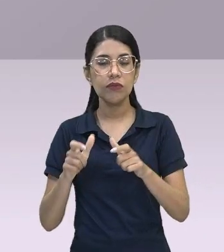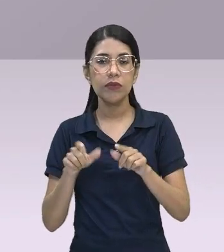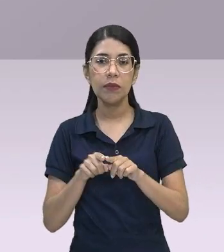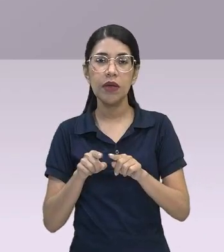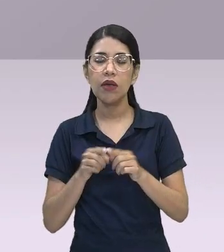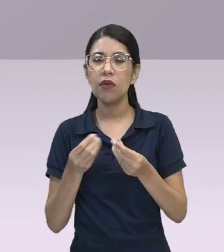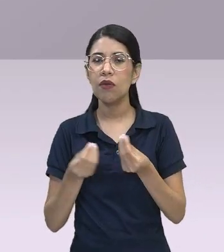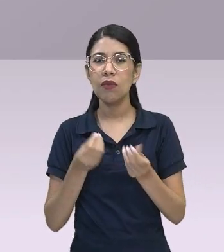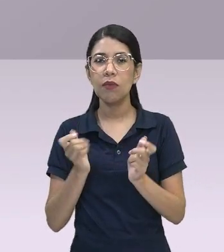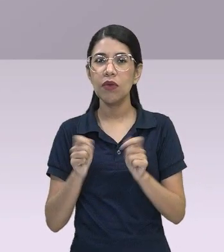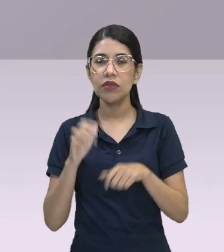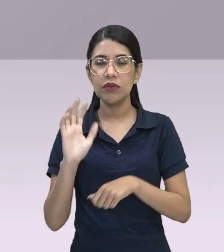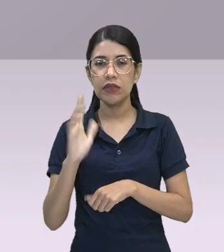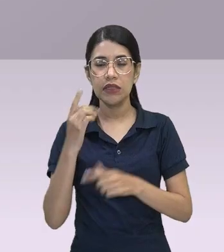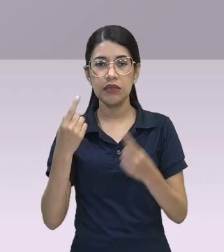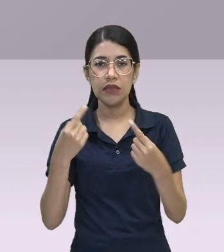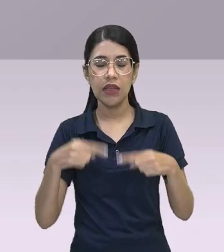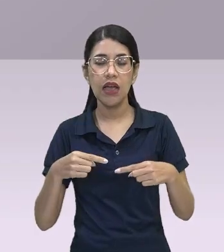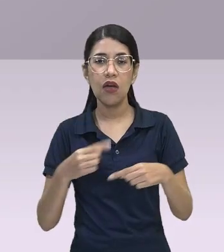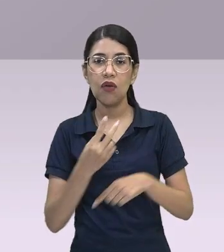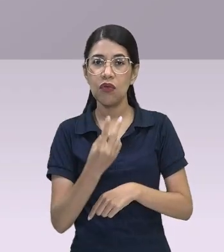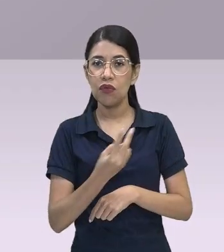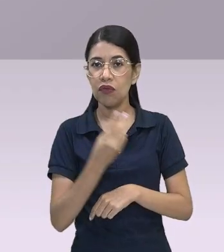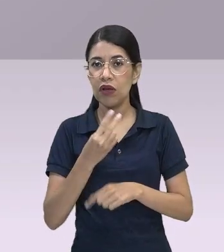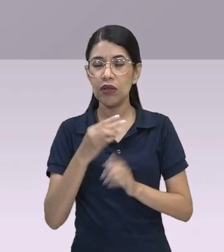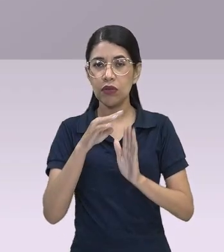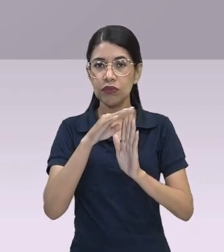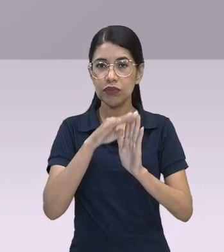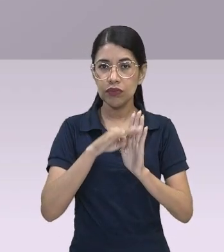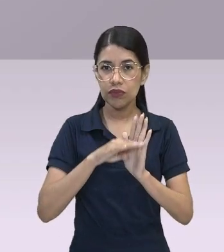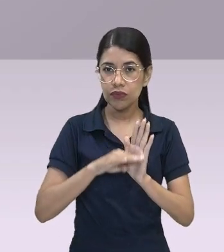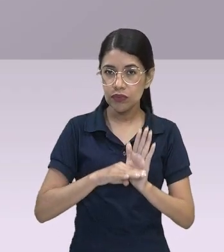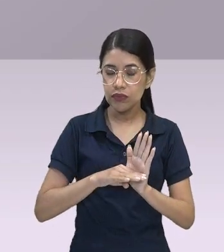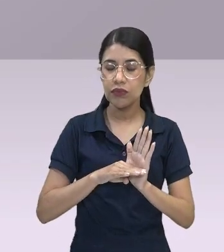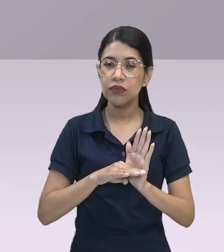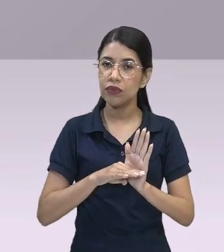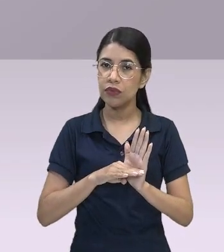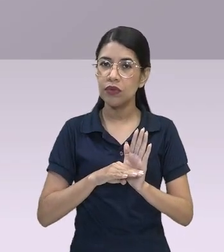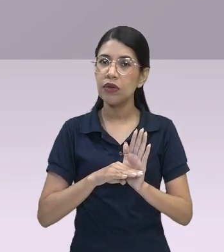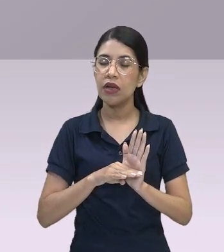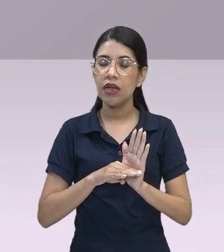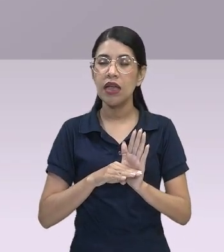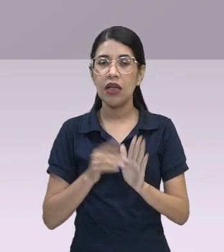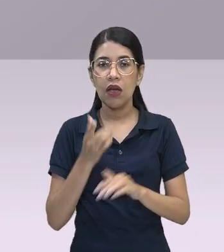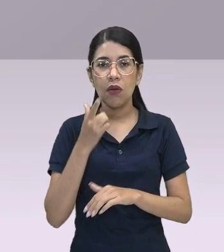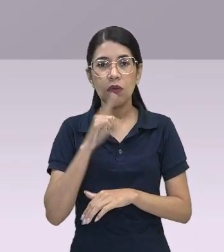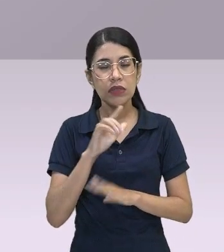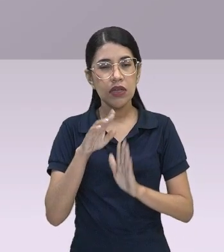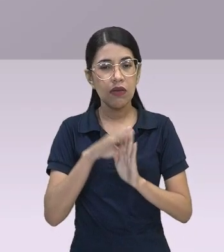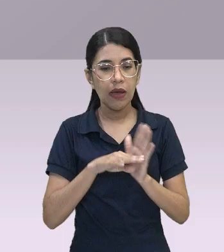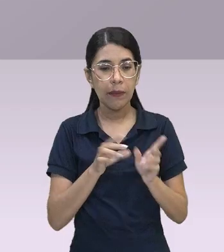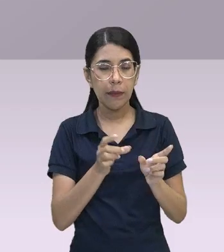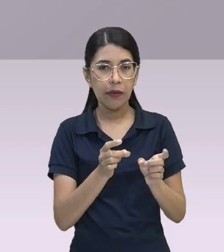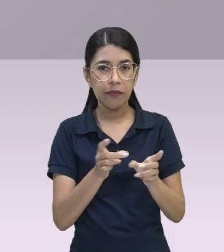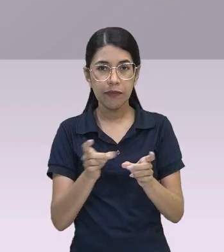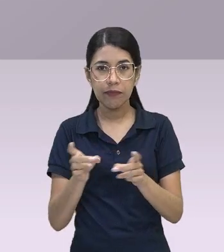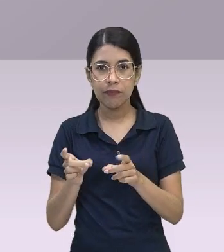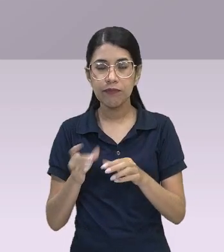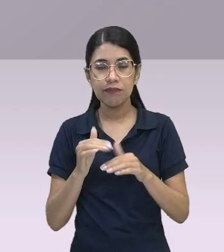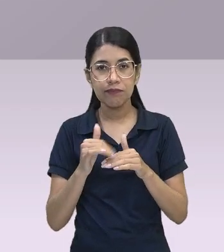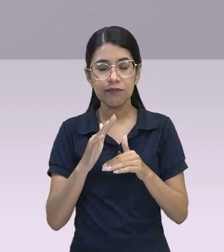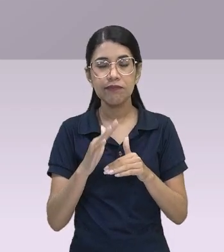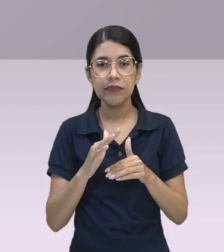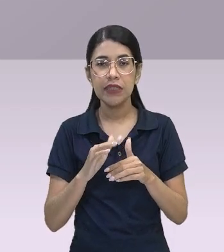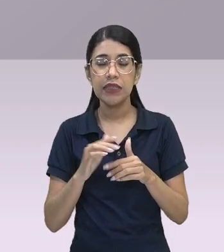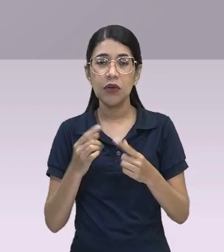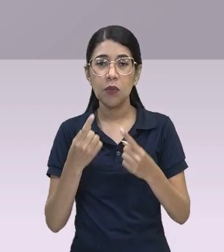para concorrer? Eles baixam o preço até onde eles conseguem, tá, gente? Como em uma